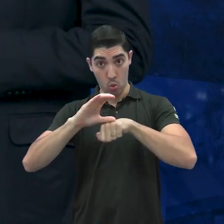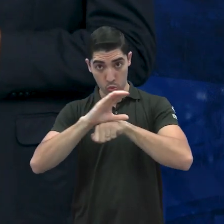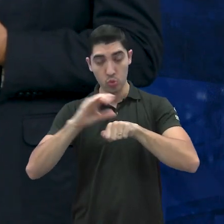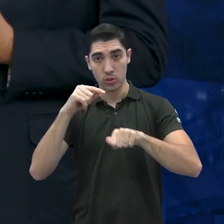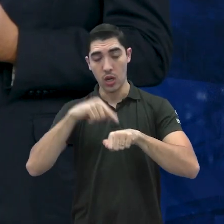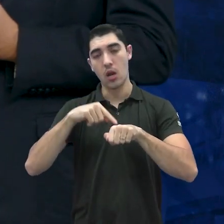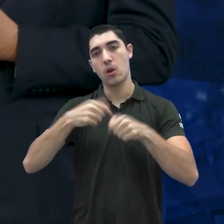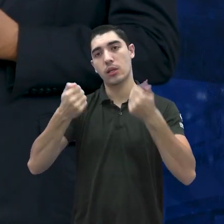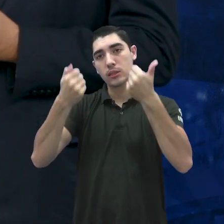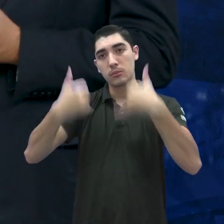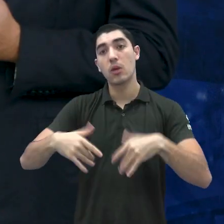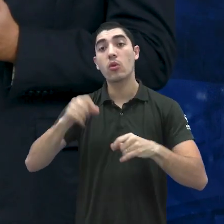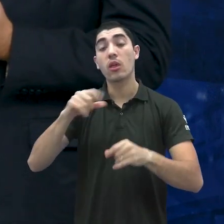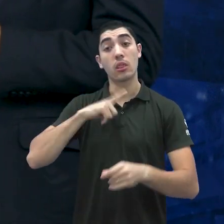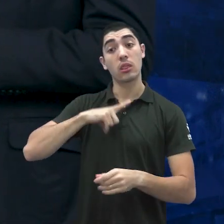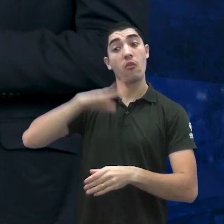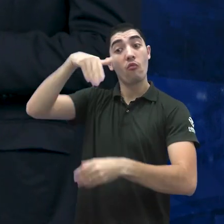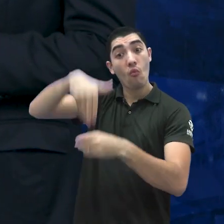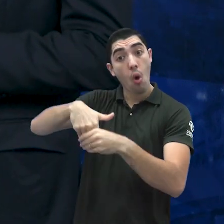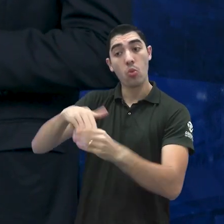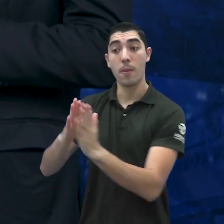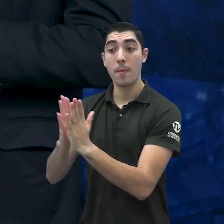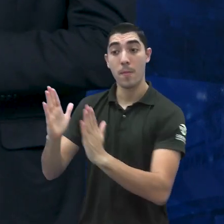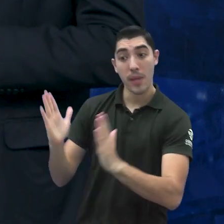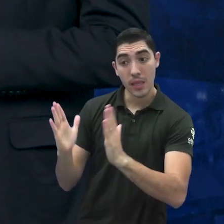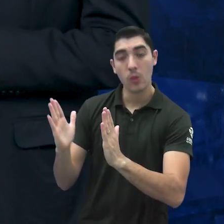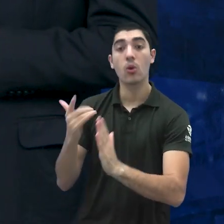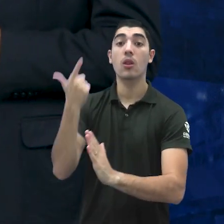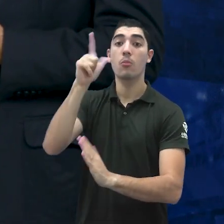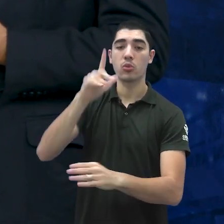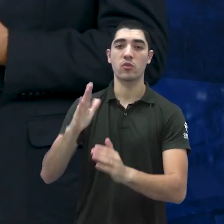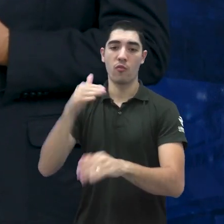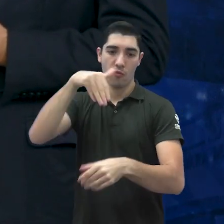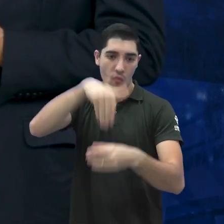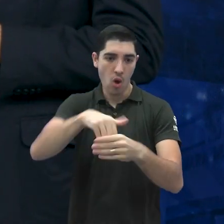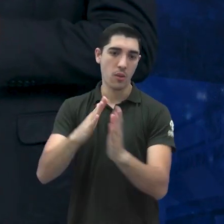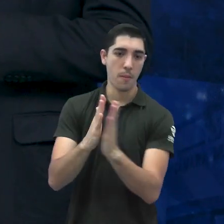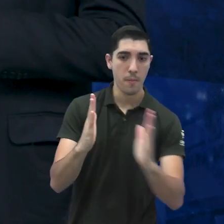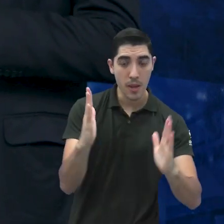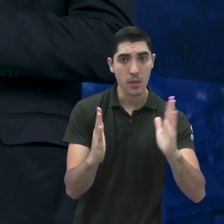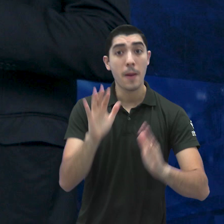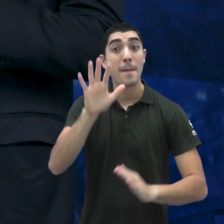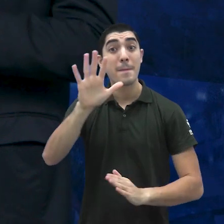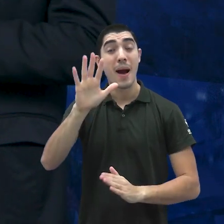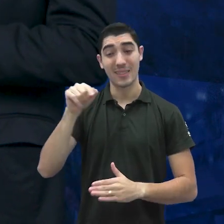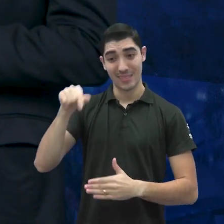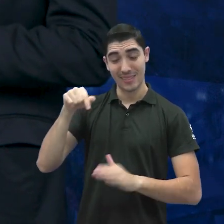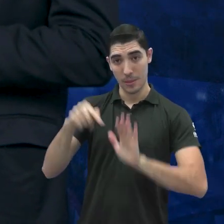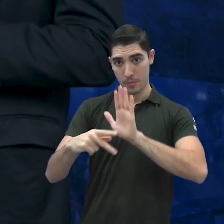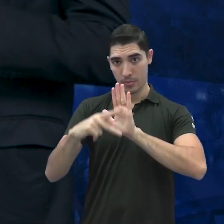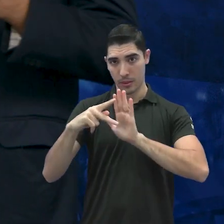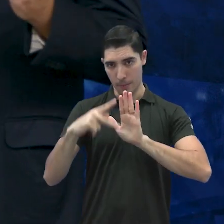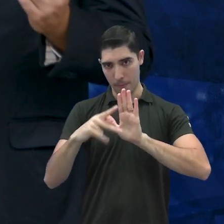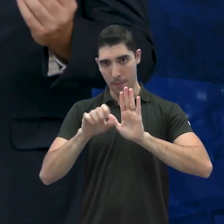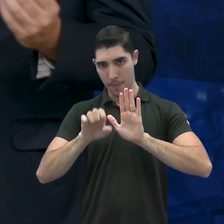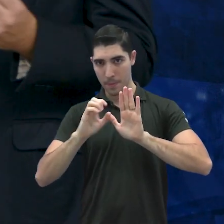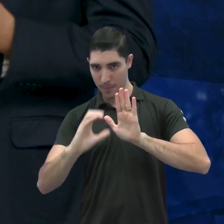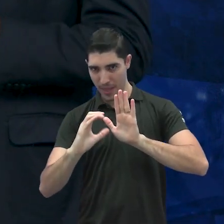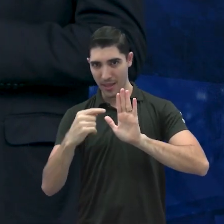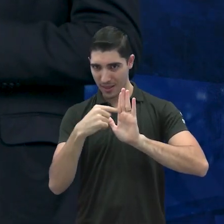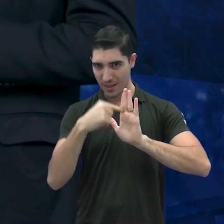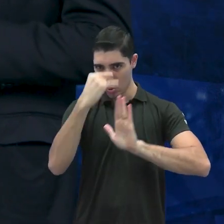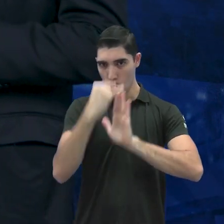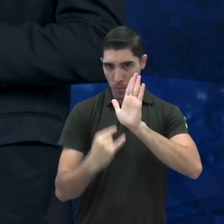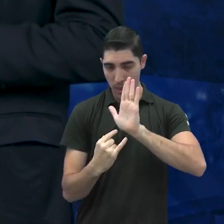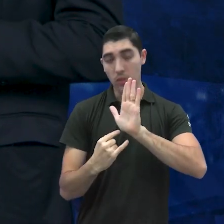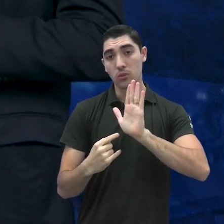que define o voto periódico, então isso pode até ser questionado juridicamente, mas o envelope dessa PEC que fala sobre reeleição, que